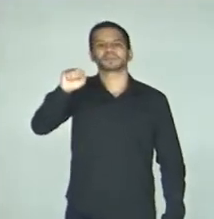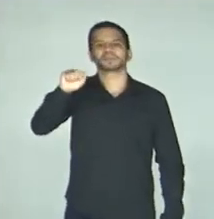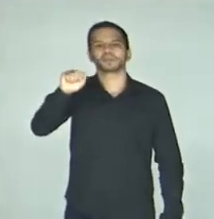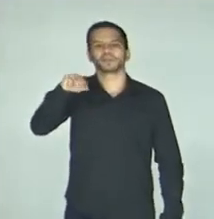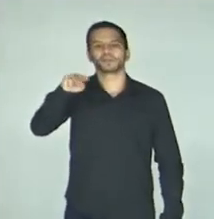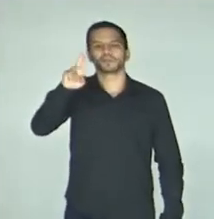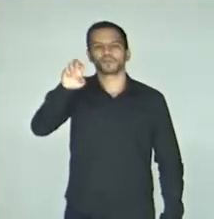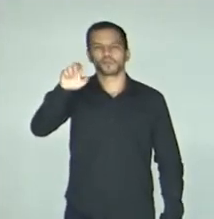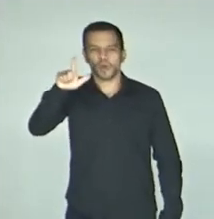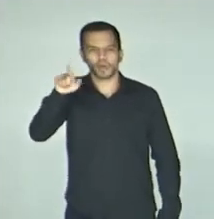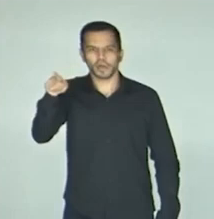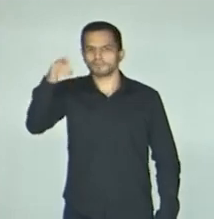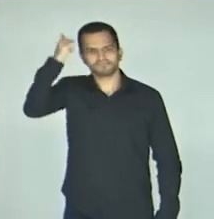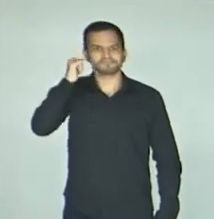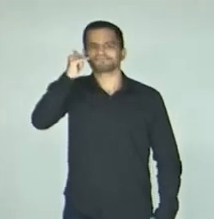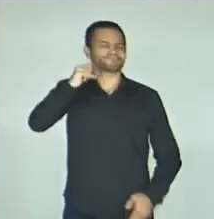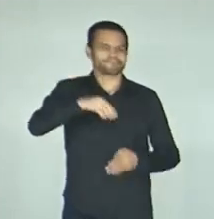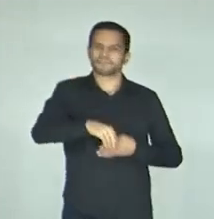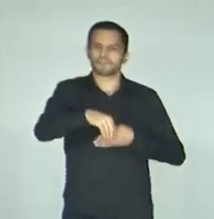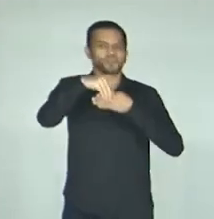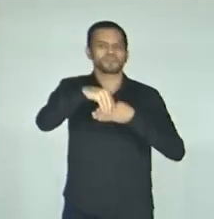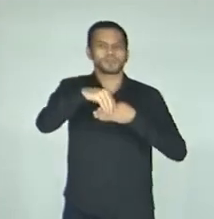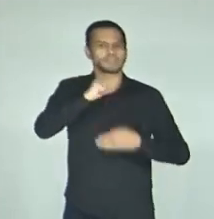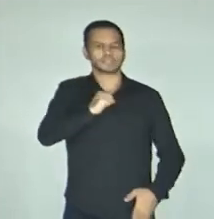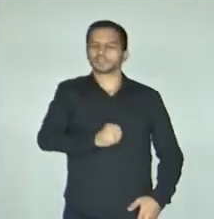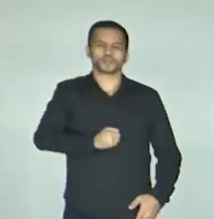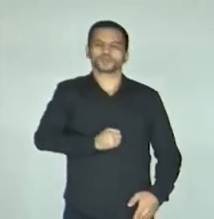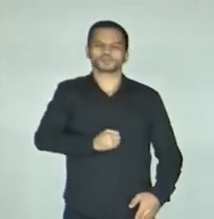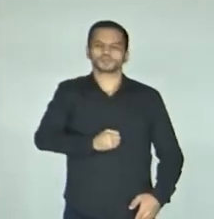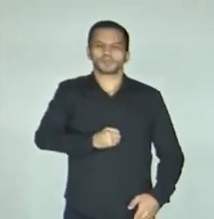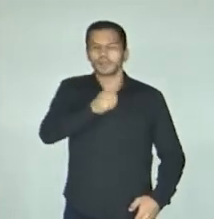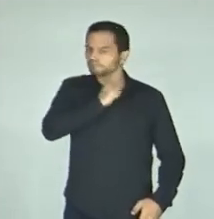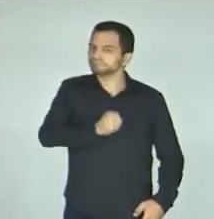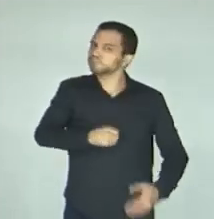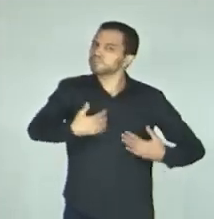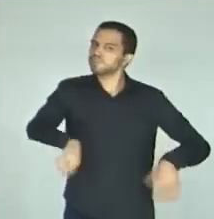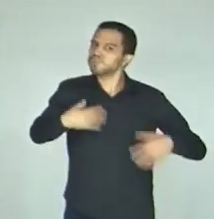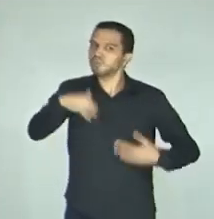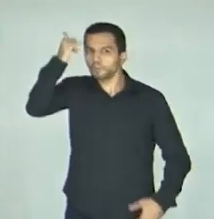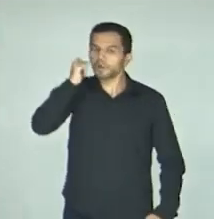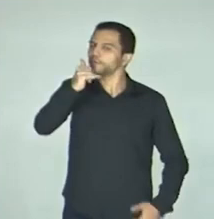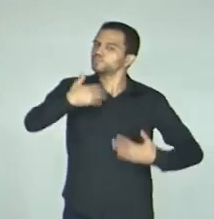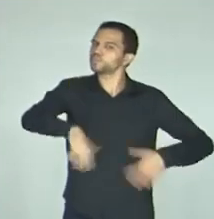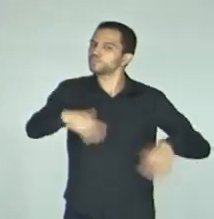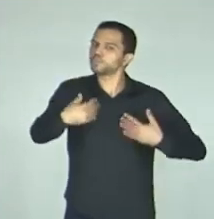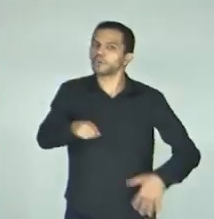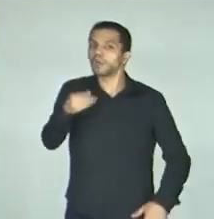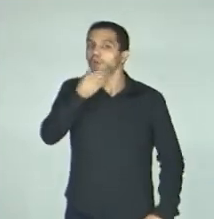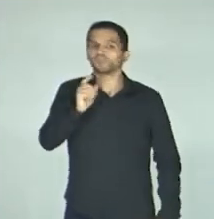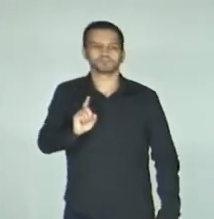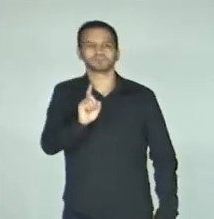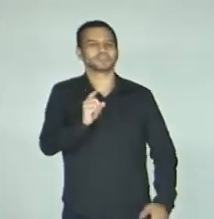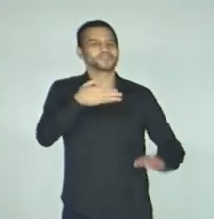grande líder um grande sacerdote um grande juiz um grande profeta Quando Samuel chegou na casa de Jessé